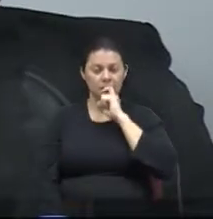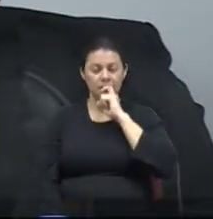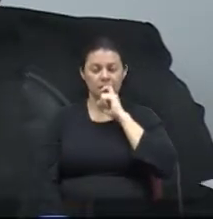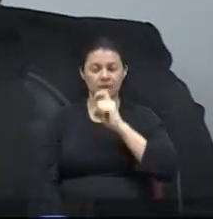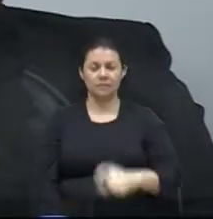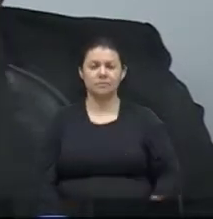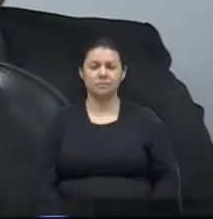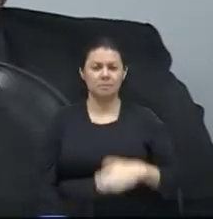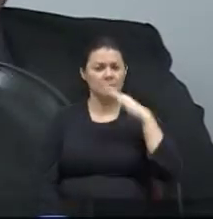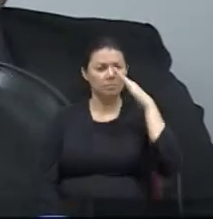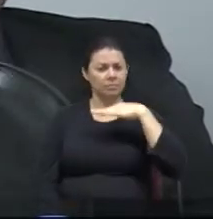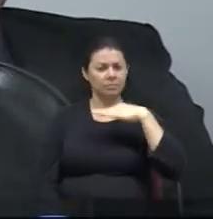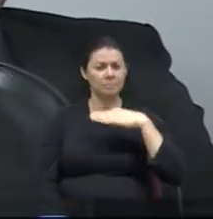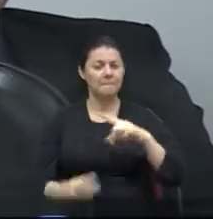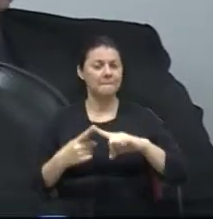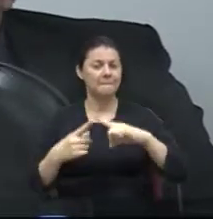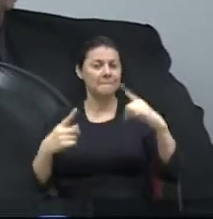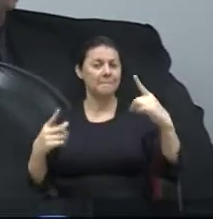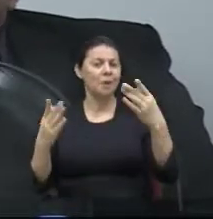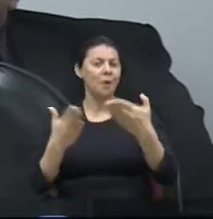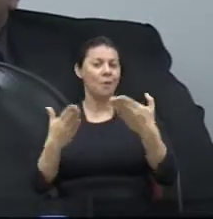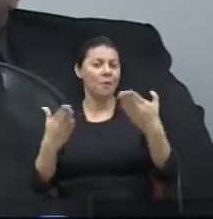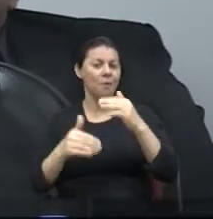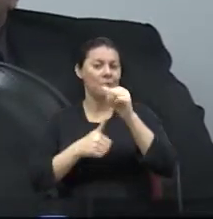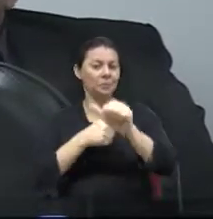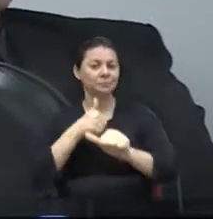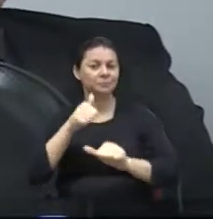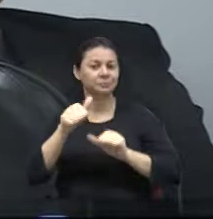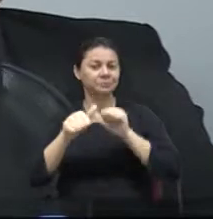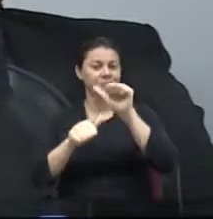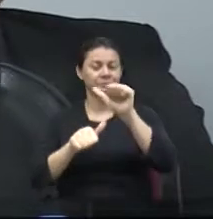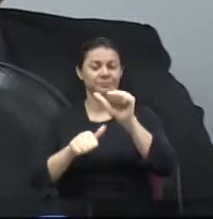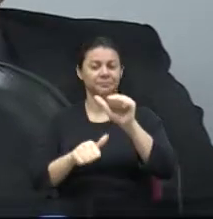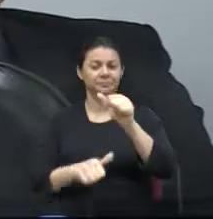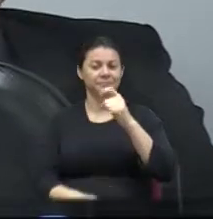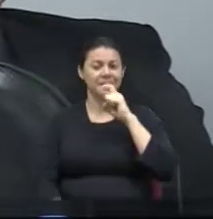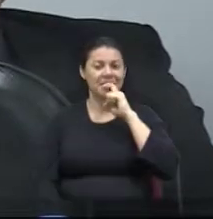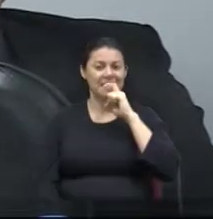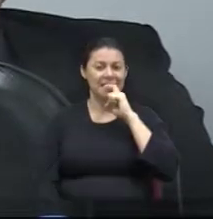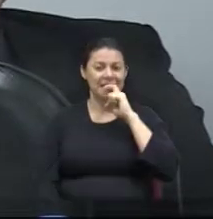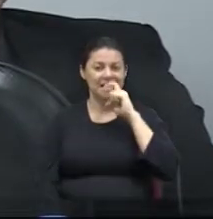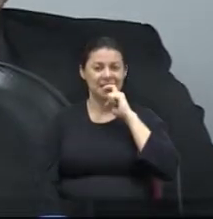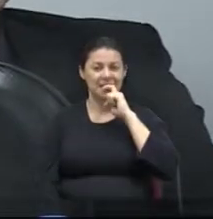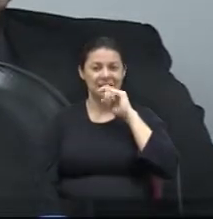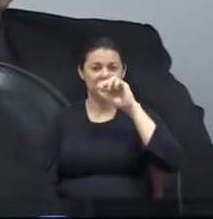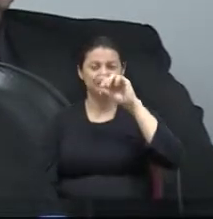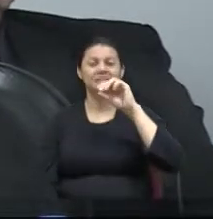porque deveria ter sido eu o proponente da homenagem